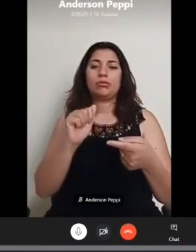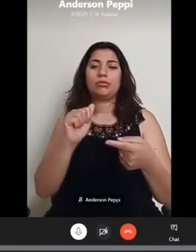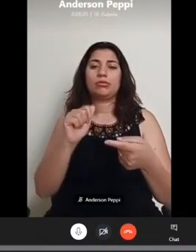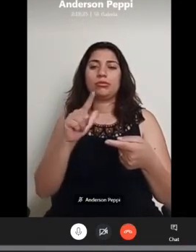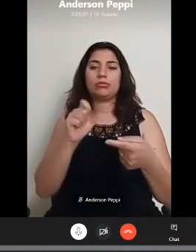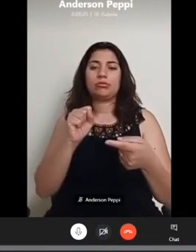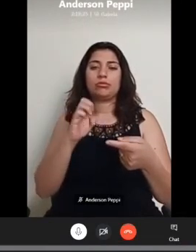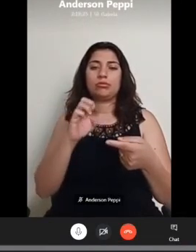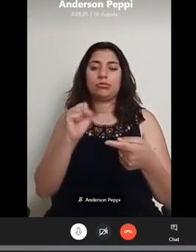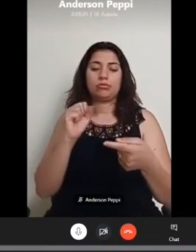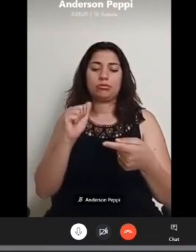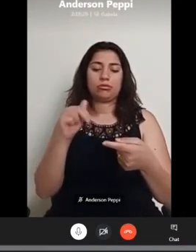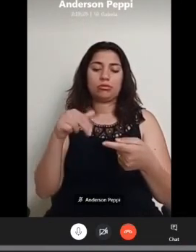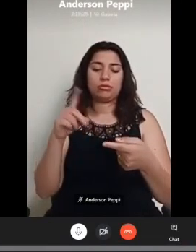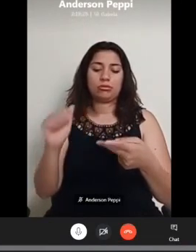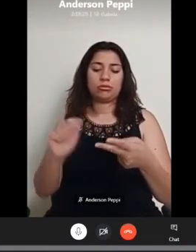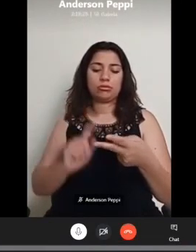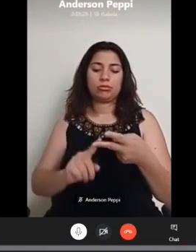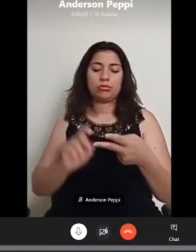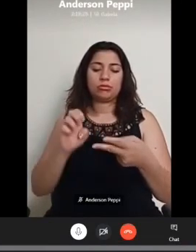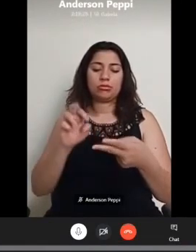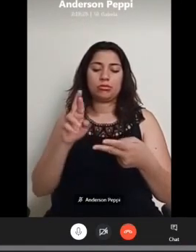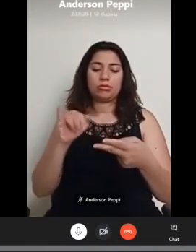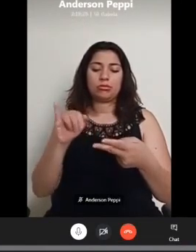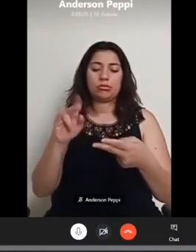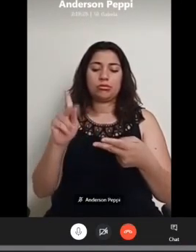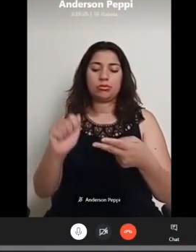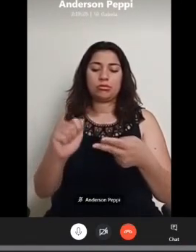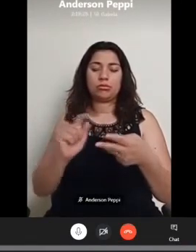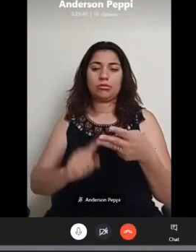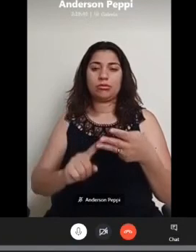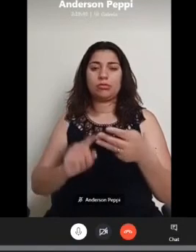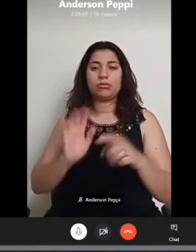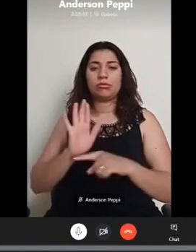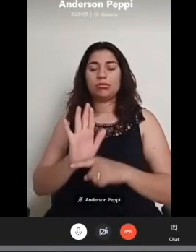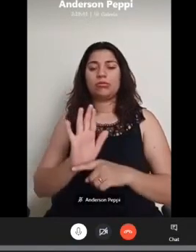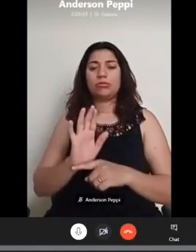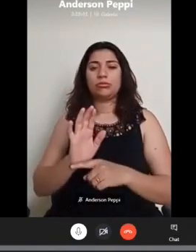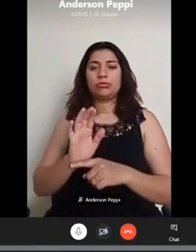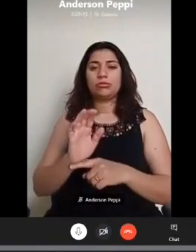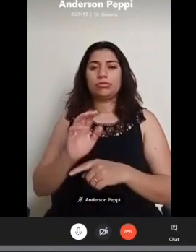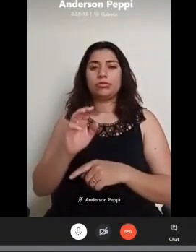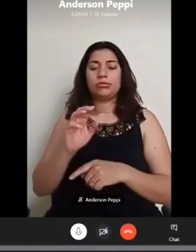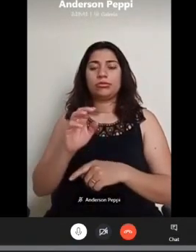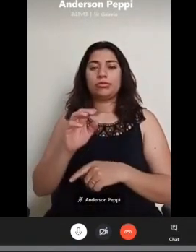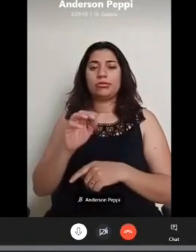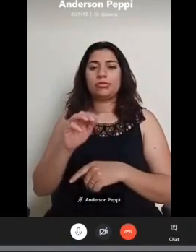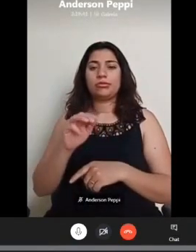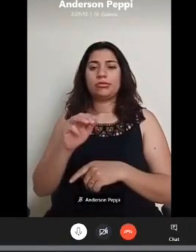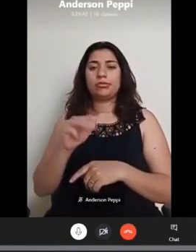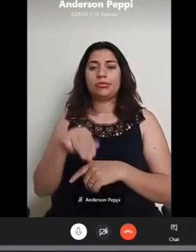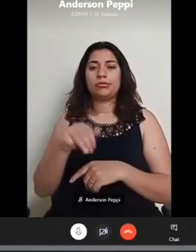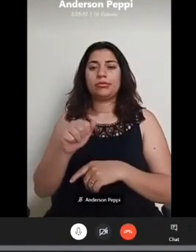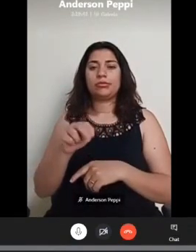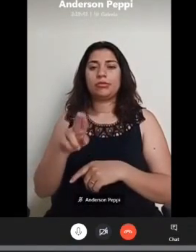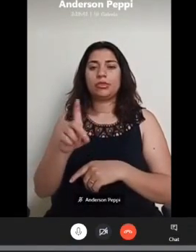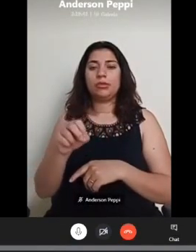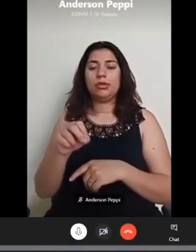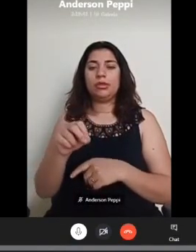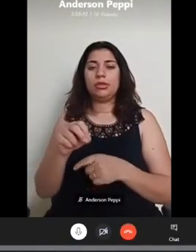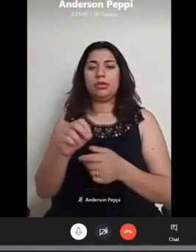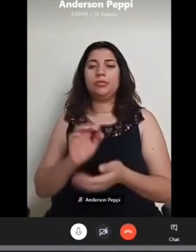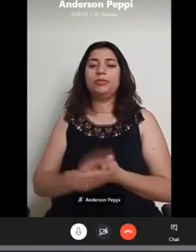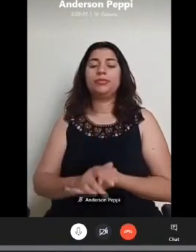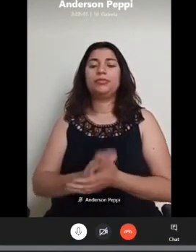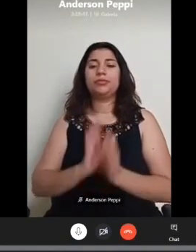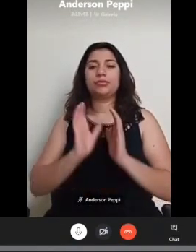Sargento Laudo. Comissão de Ética, Decoro Parlamentar e Disciplina tem como presidente